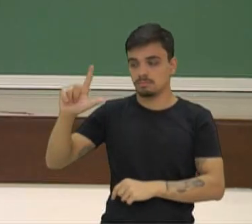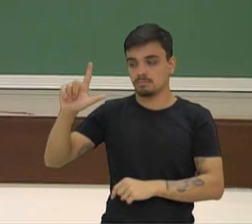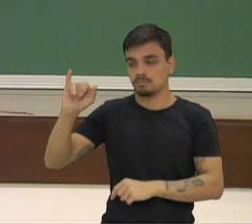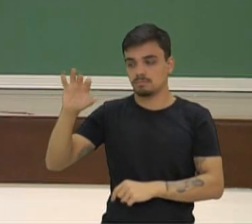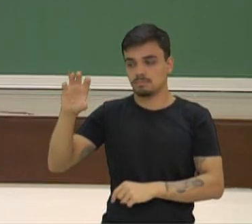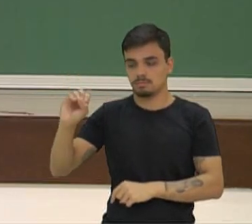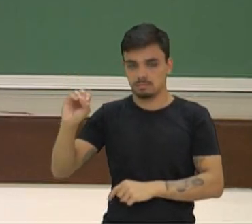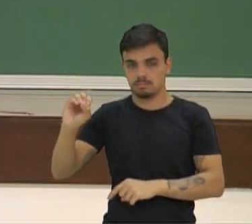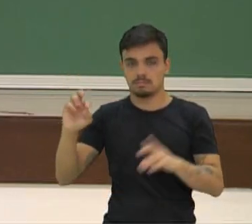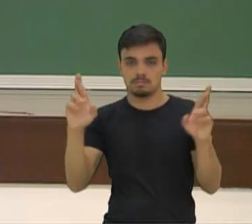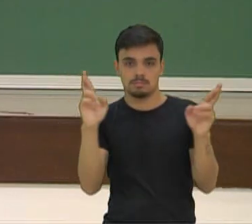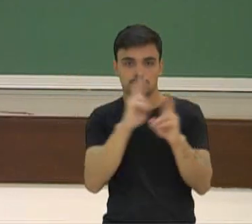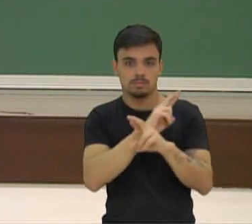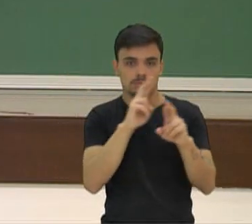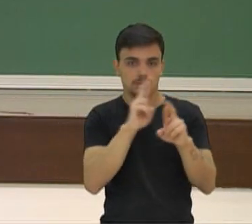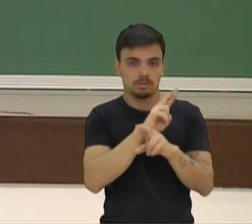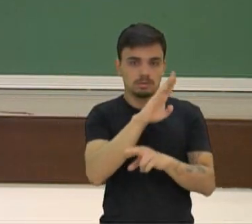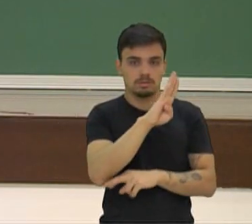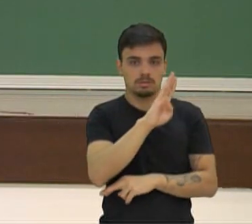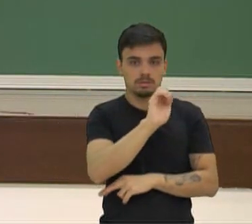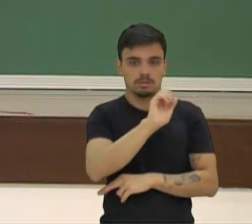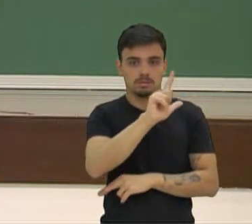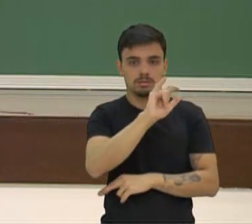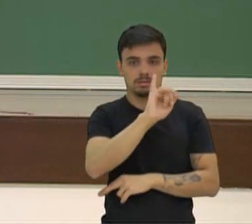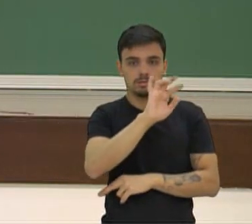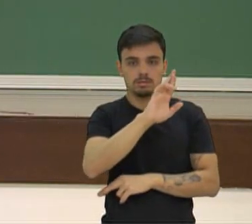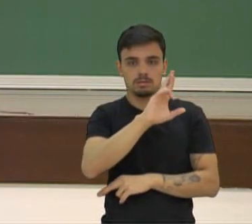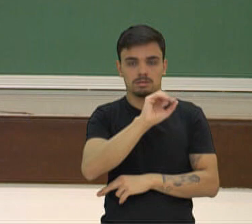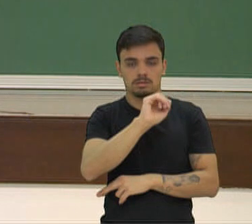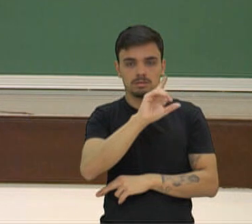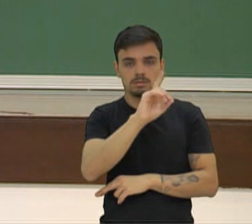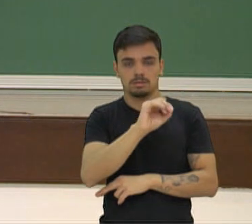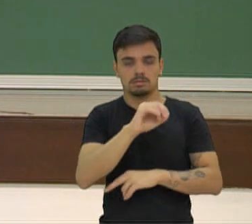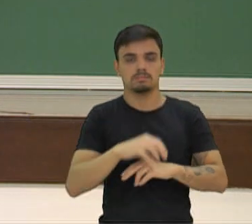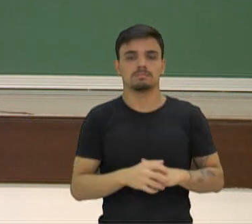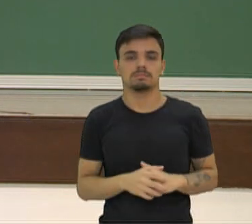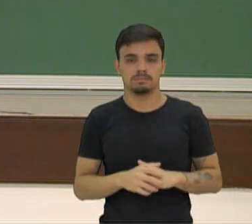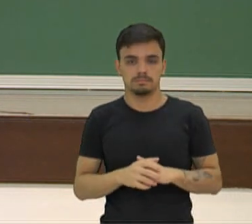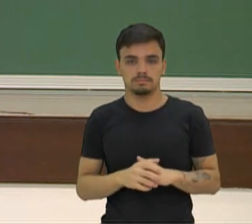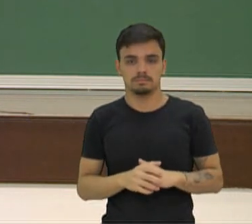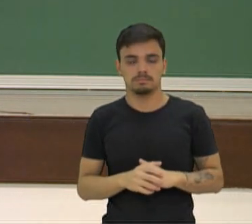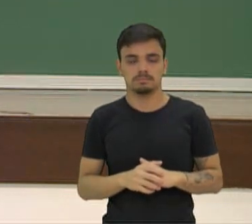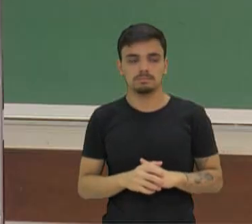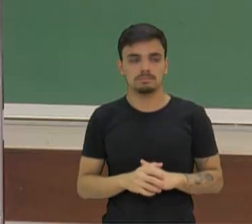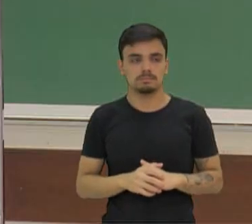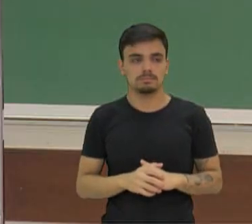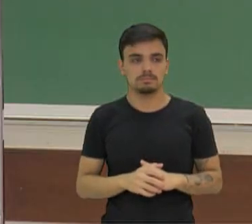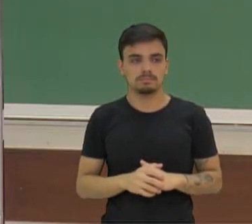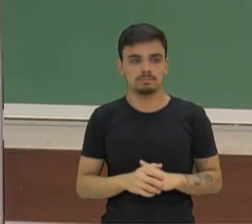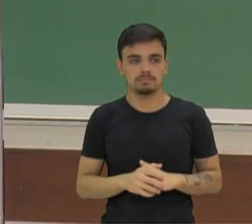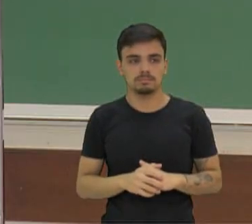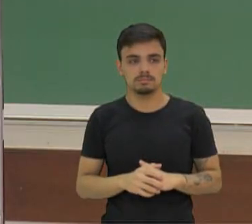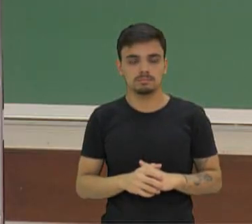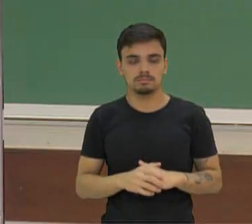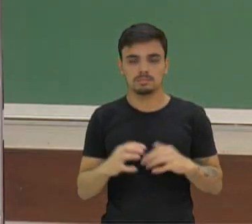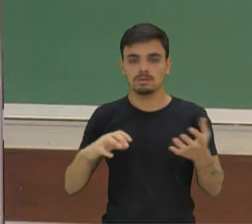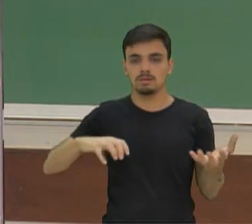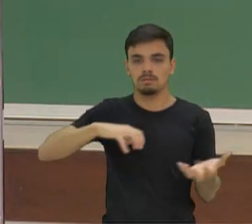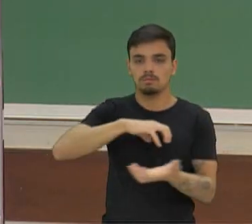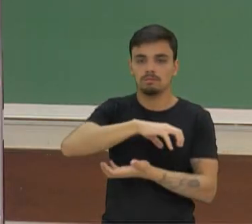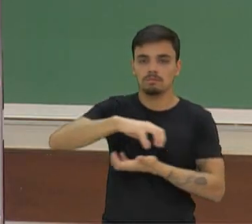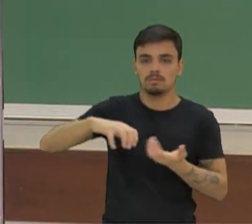vamos estudar hoje sobre a balaiada. Tranquilo? Muito bem, revolta da balaiada que aconteceu